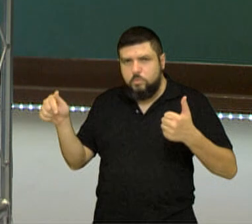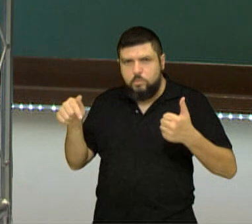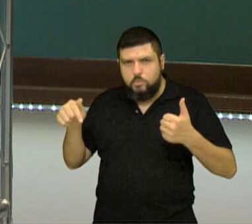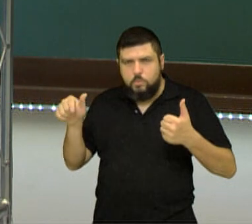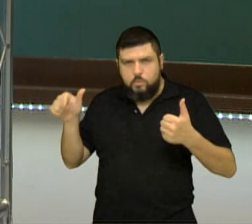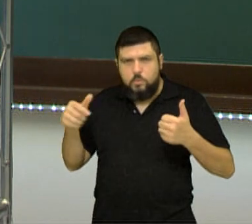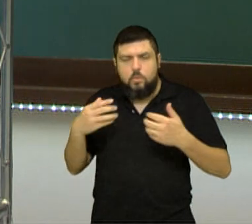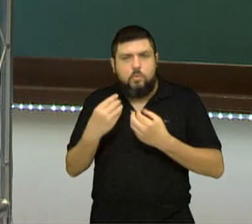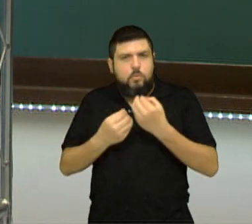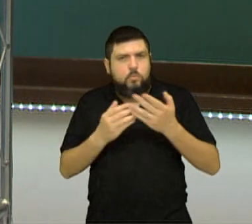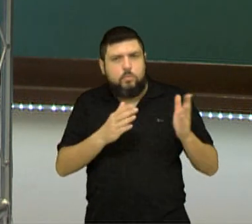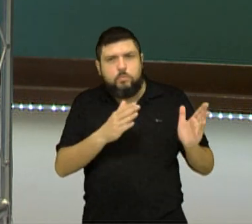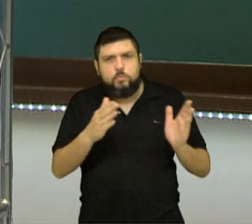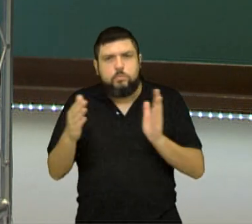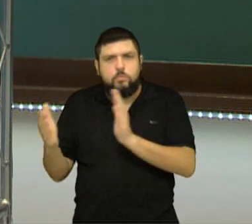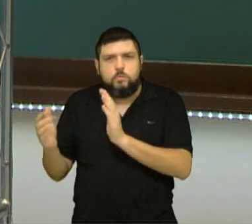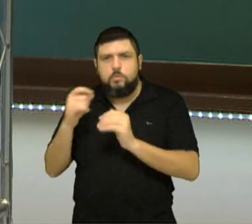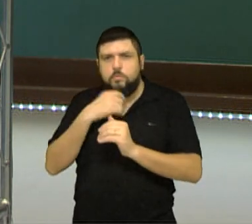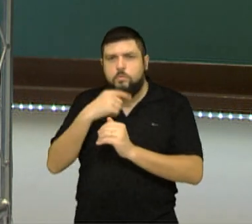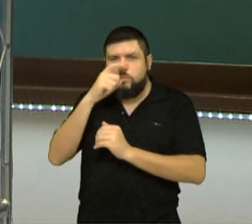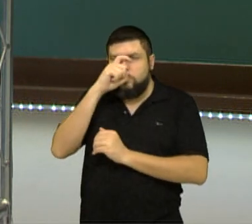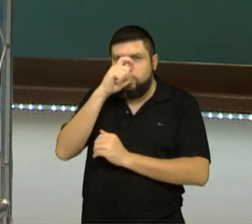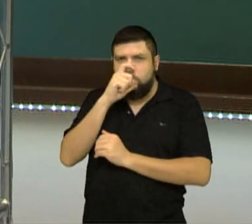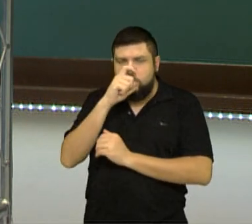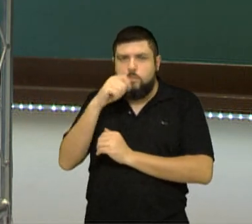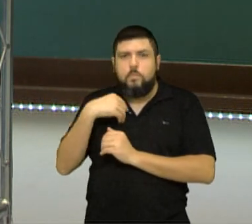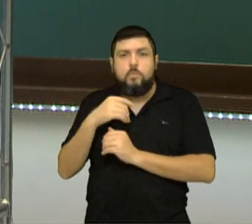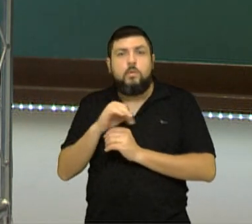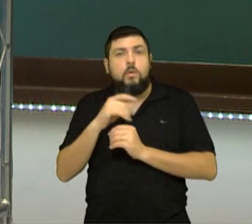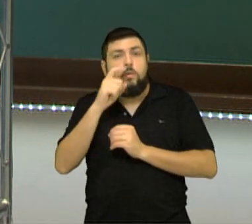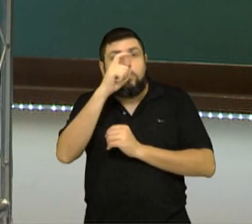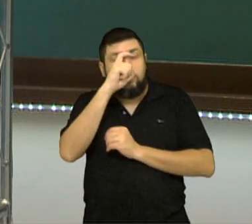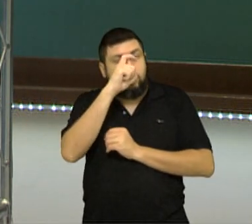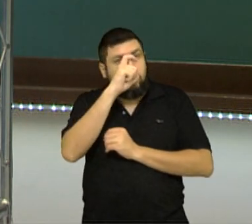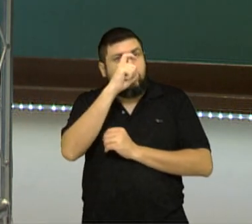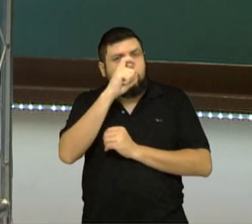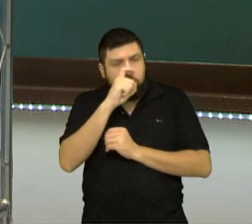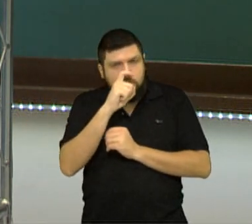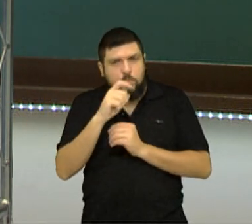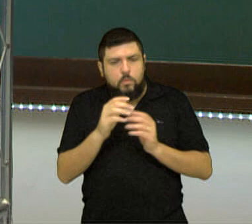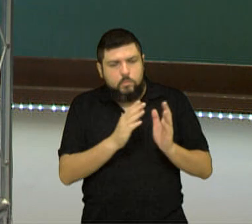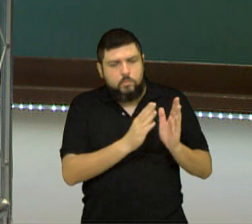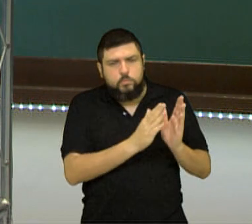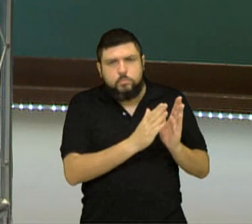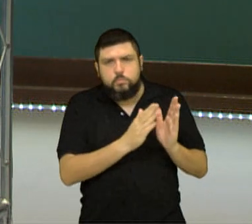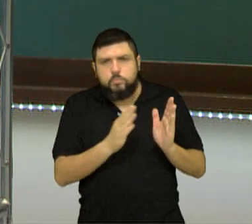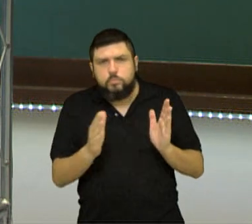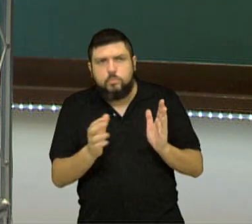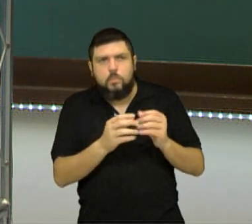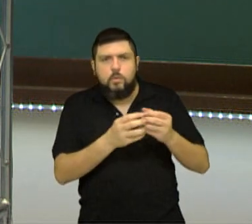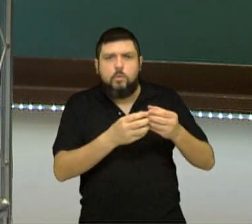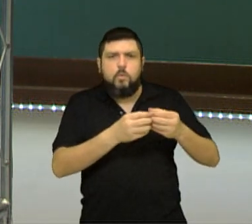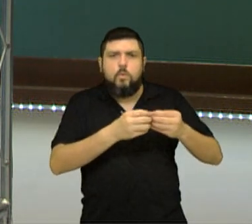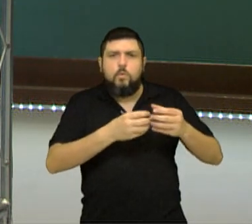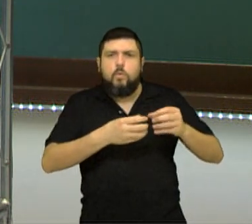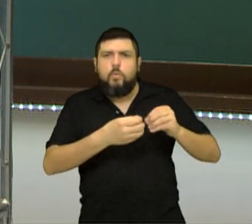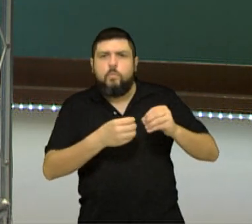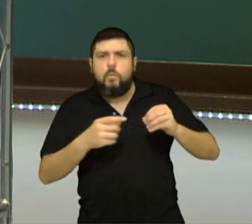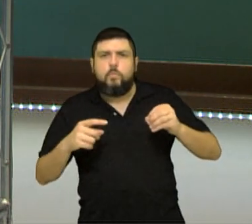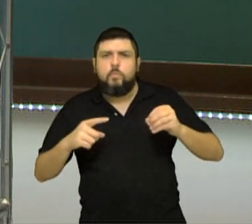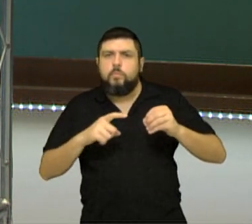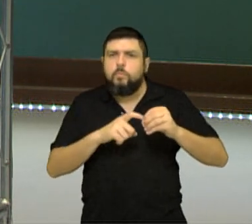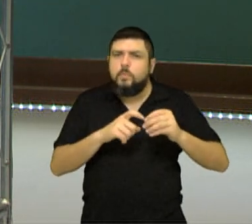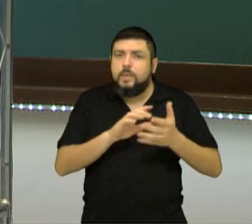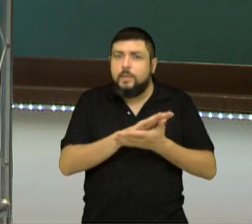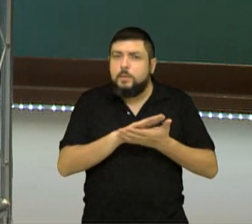de menstruação. Após, né, a menstruação, com a partida, né, do ovócito não fecundado, ele vai embora lá do corpo